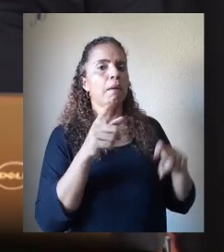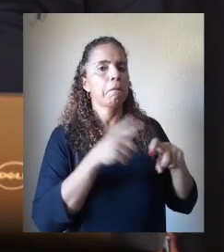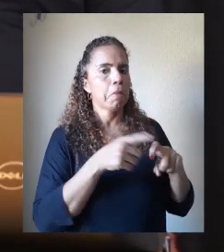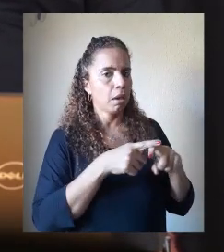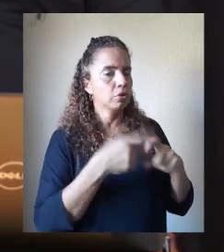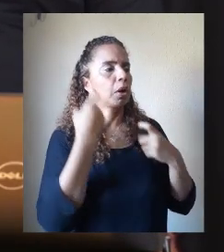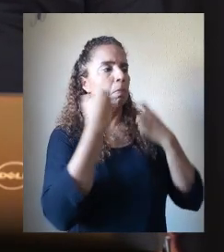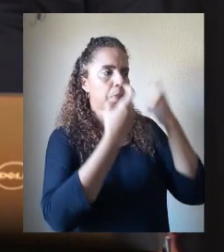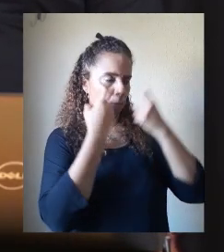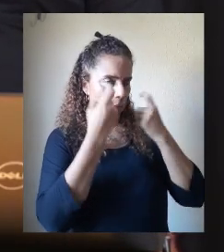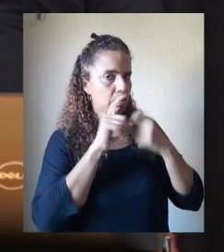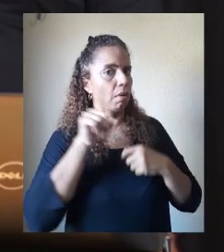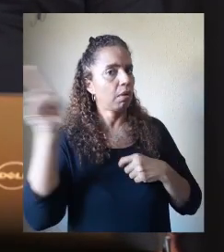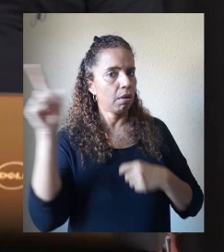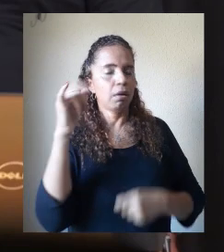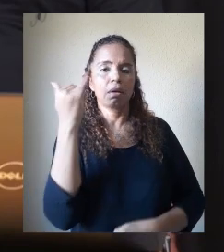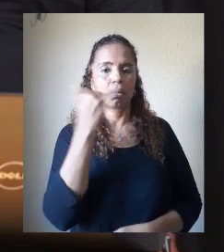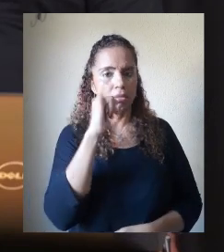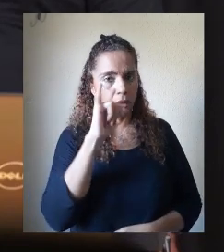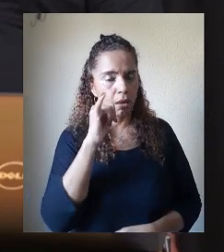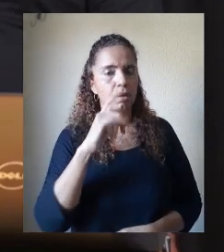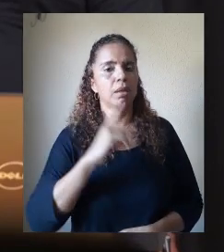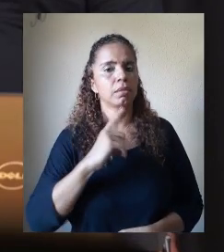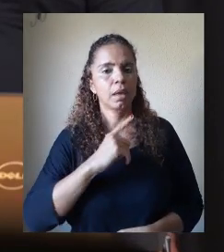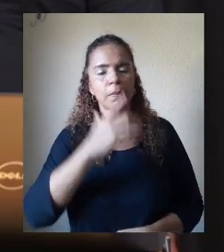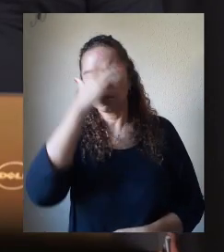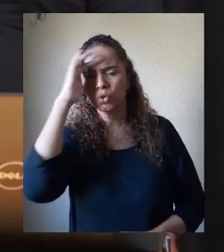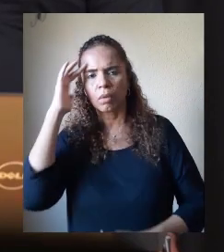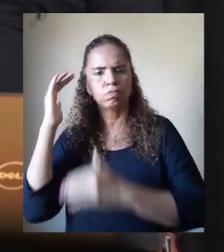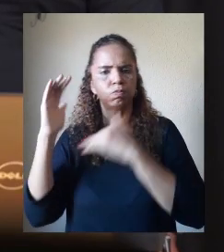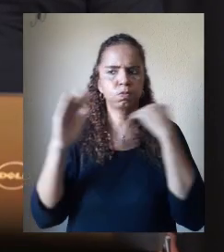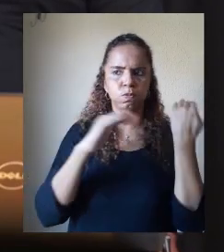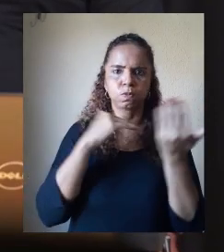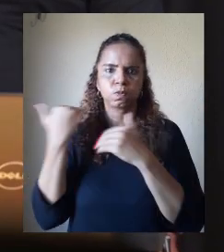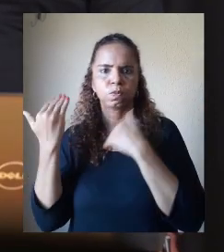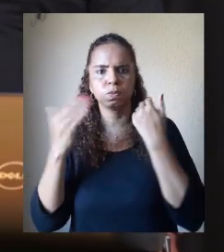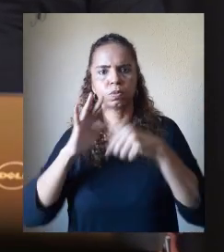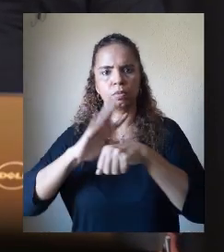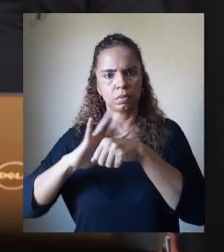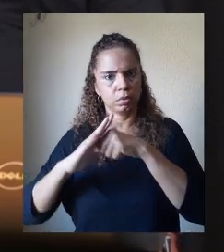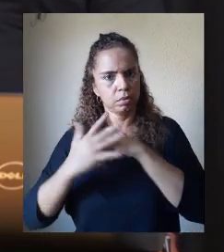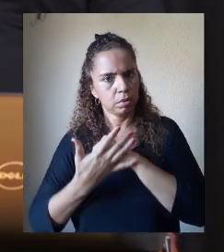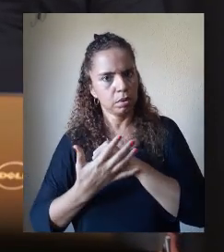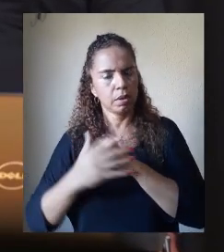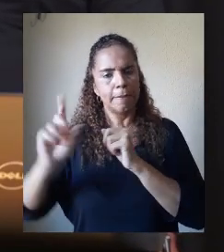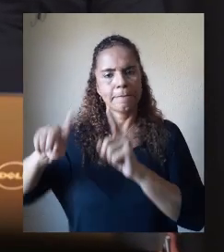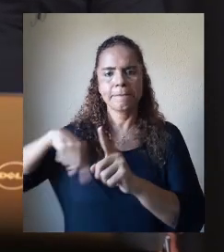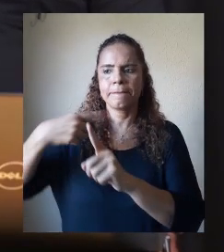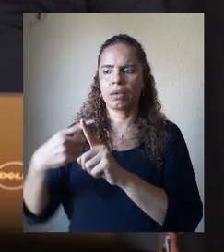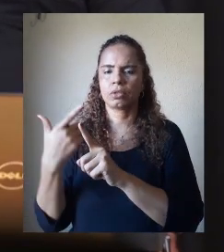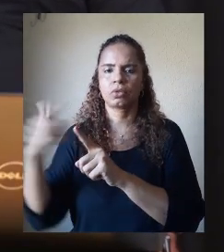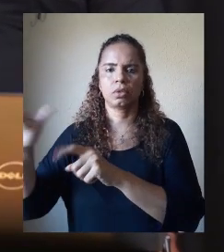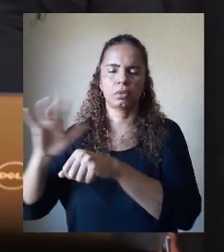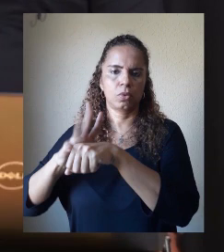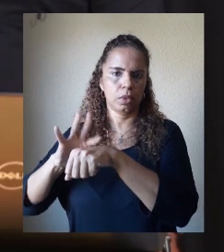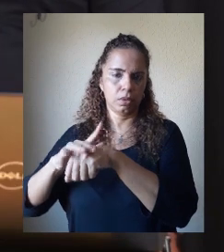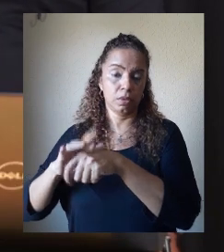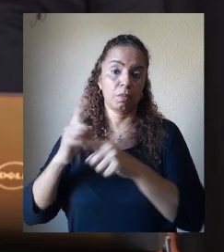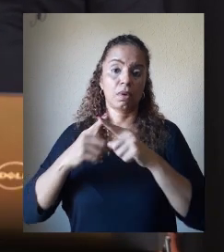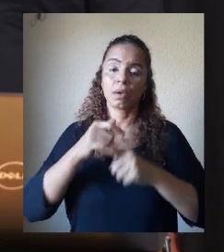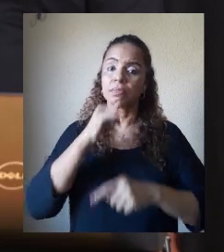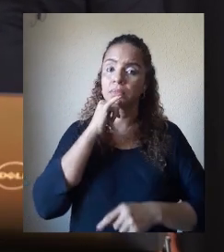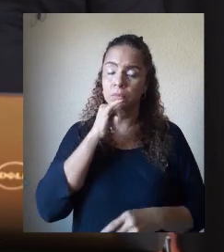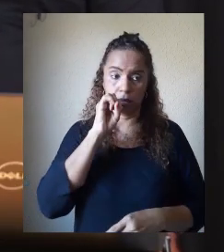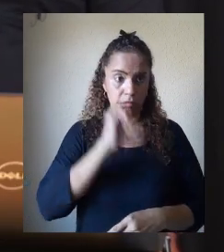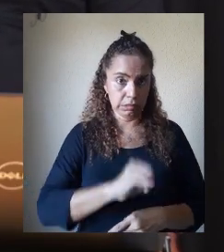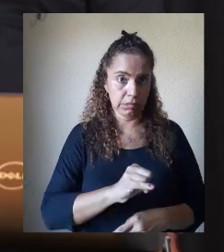e na Itália está morrendo muita gente assim, e aqui isso talvez vá acontecer também, quando a gente acaba ocupando leitos